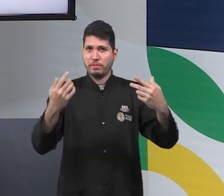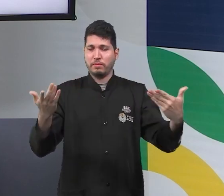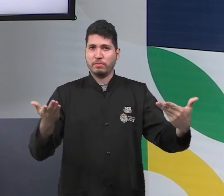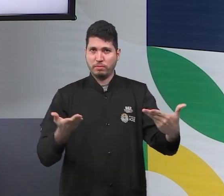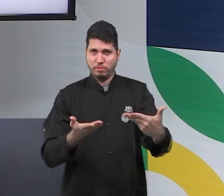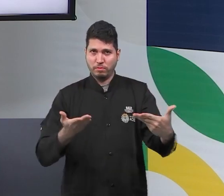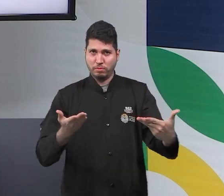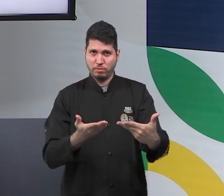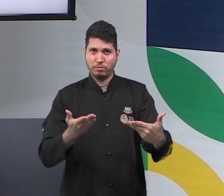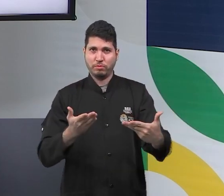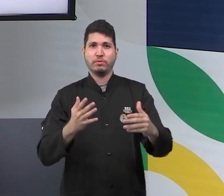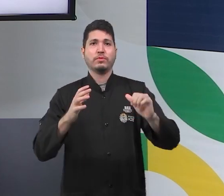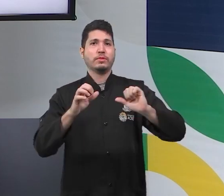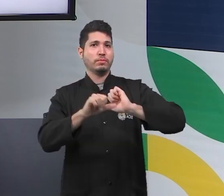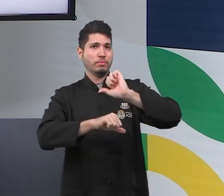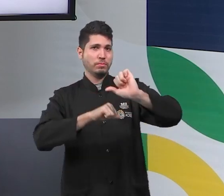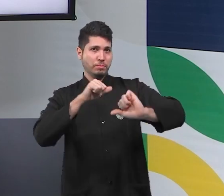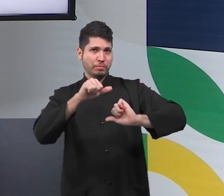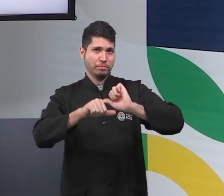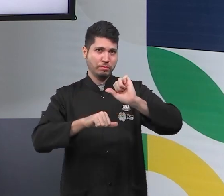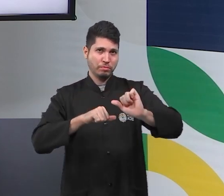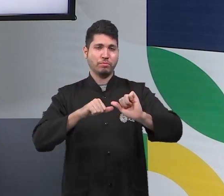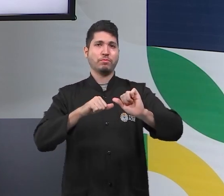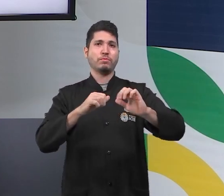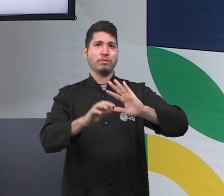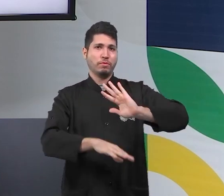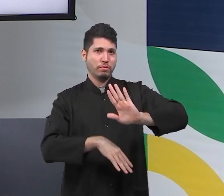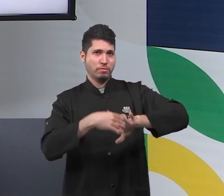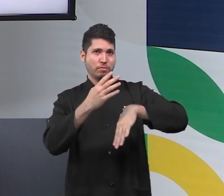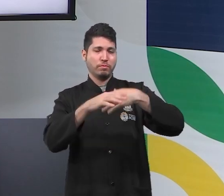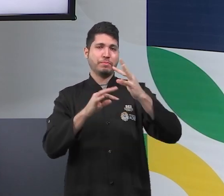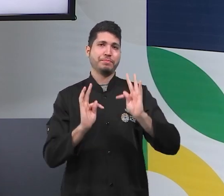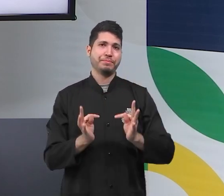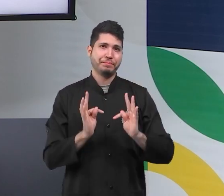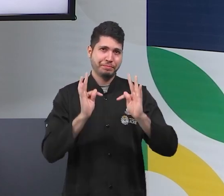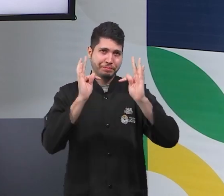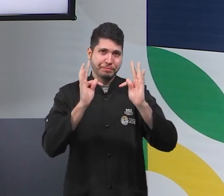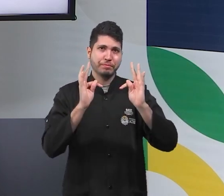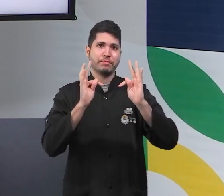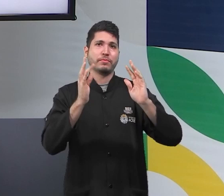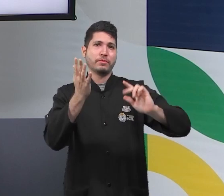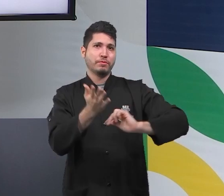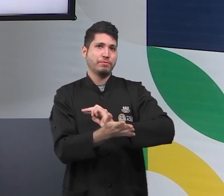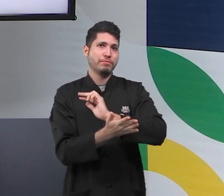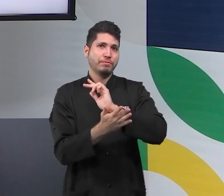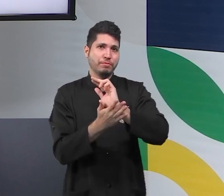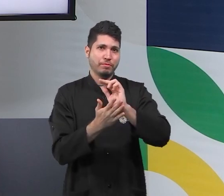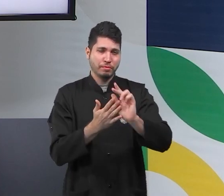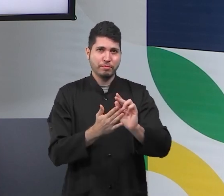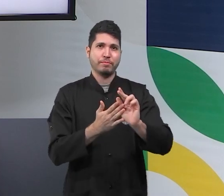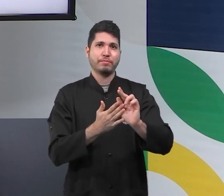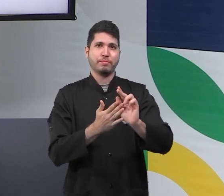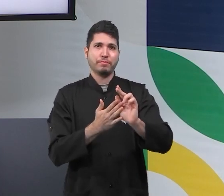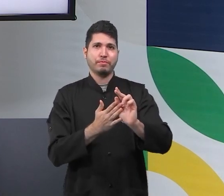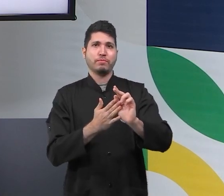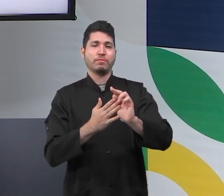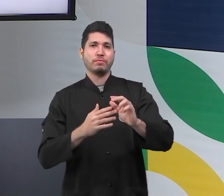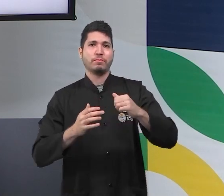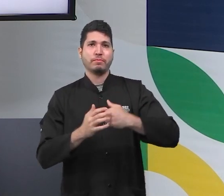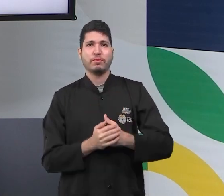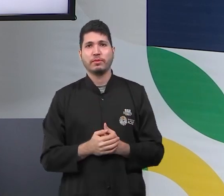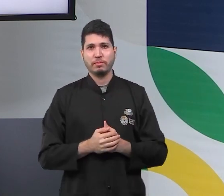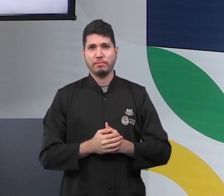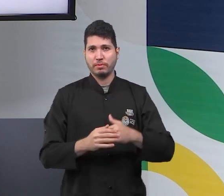com a globalização, com avanços tecnológicos, nós temos diversas maneiras de nos manter